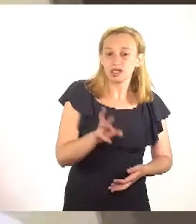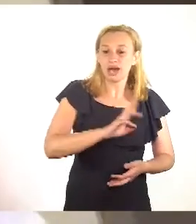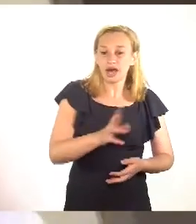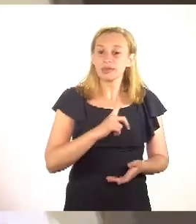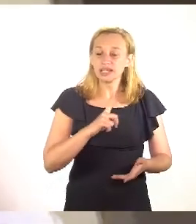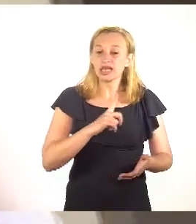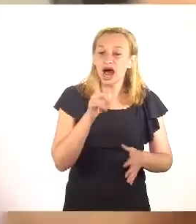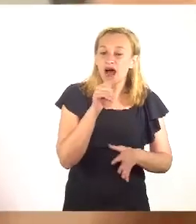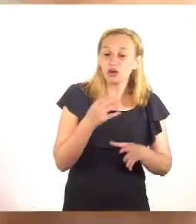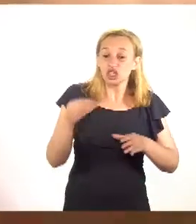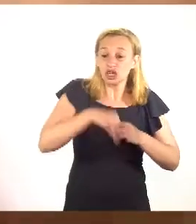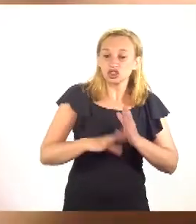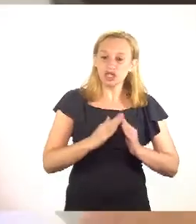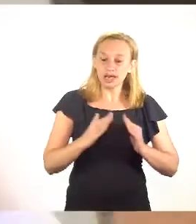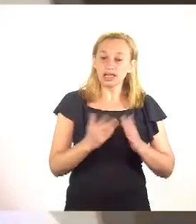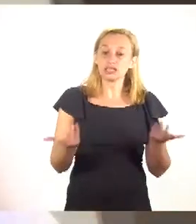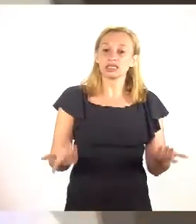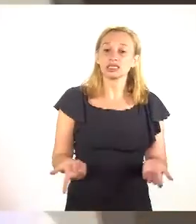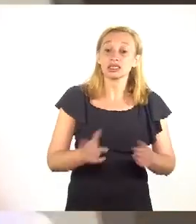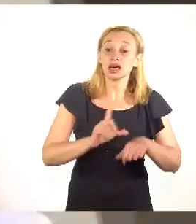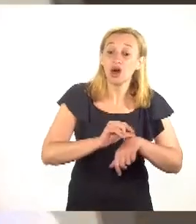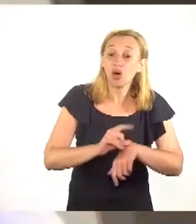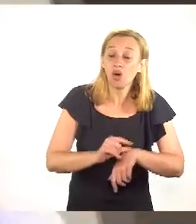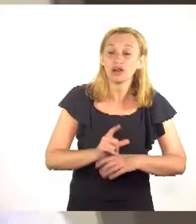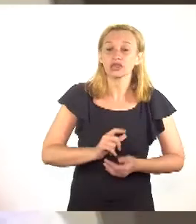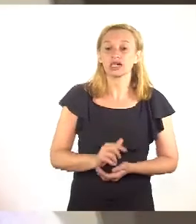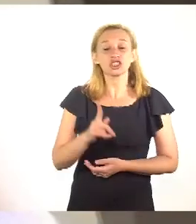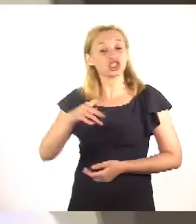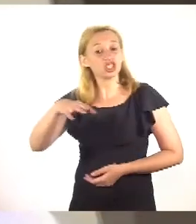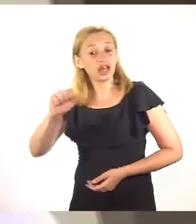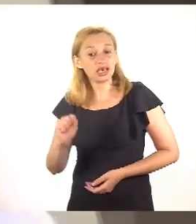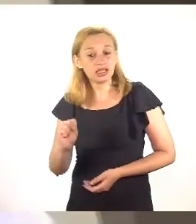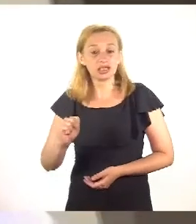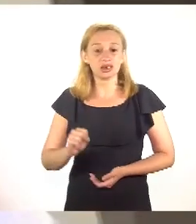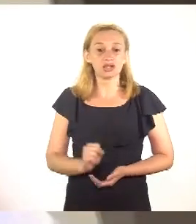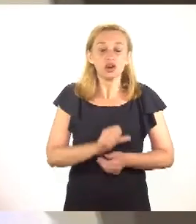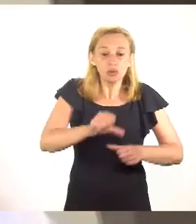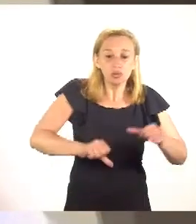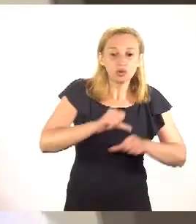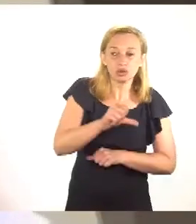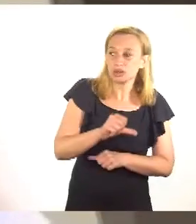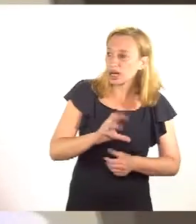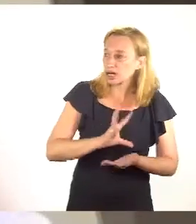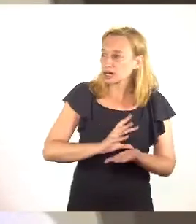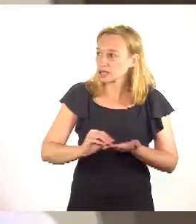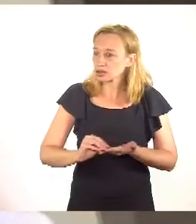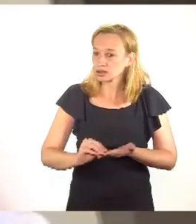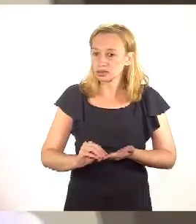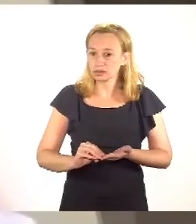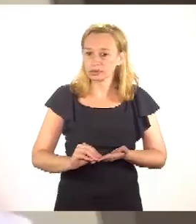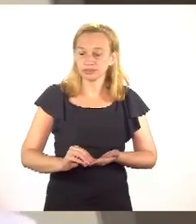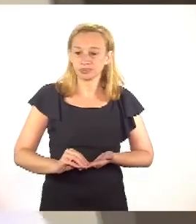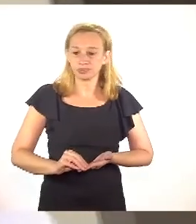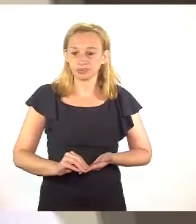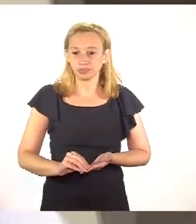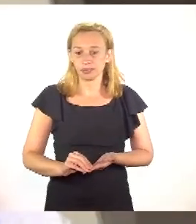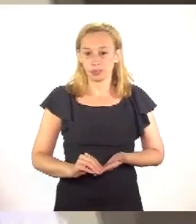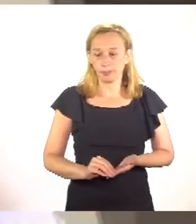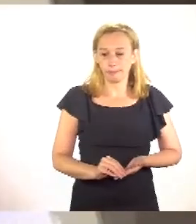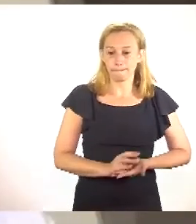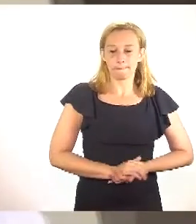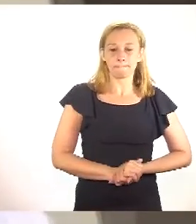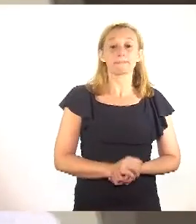casa. Então, está na hora da Genersa cuidar dessa pauta, se manifestar sobre esse assunto, que é